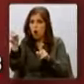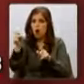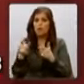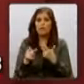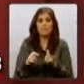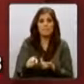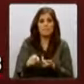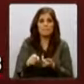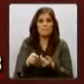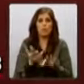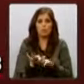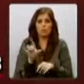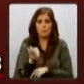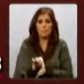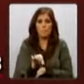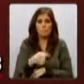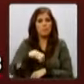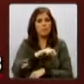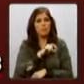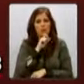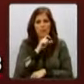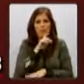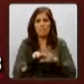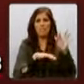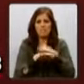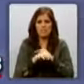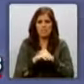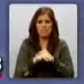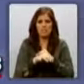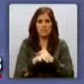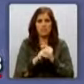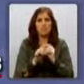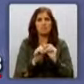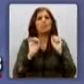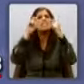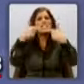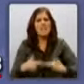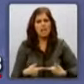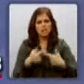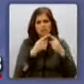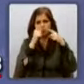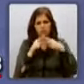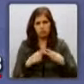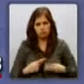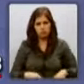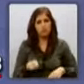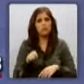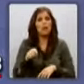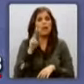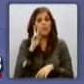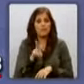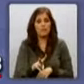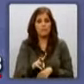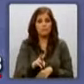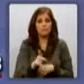telemóvel e computador o que nós conseguimos fazer em vários sites e até a nível Geral do trabalho é verificar